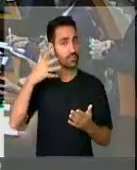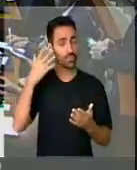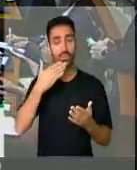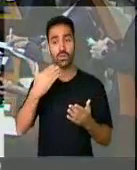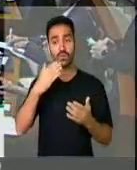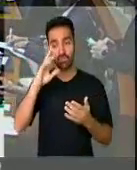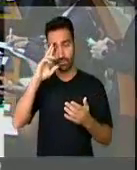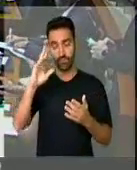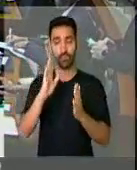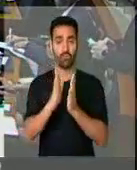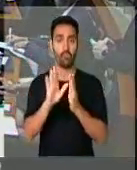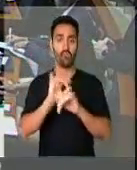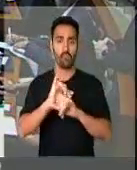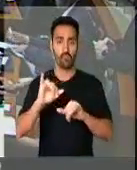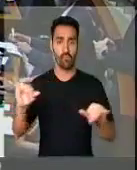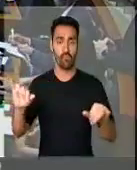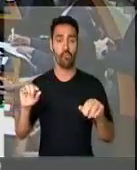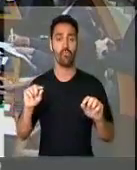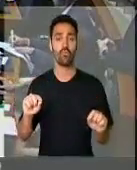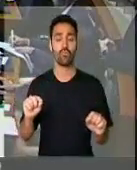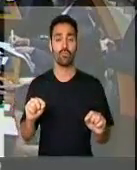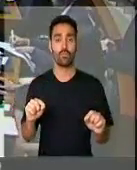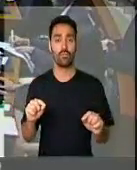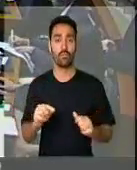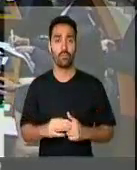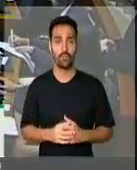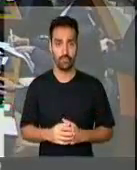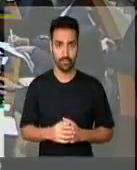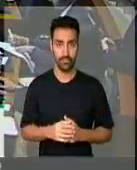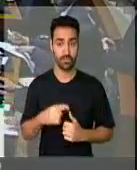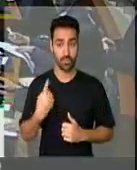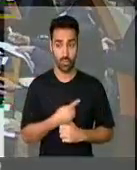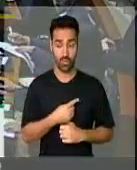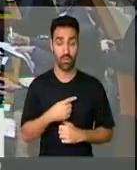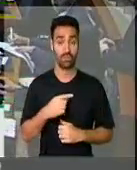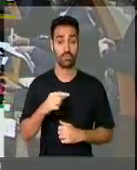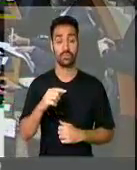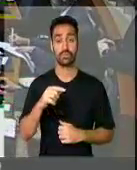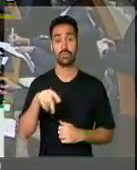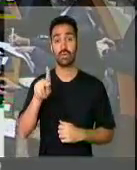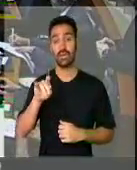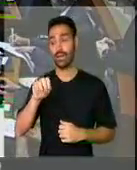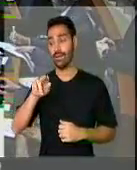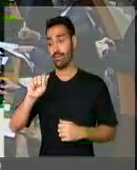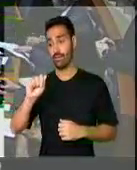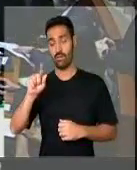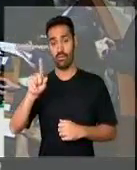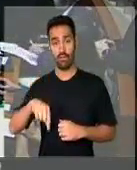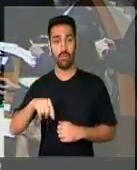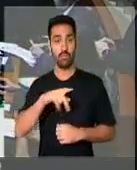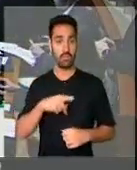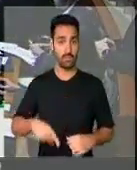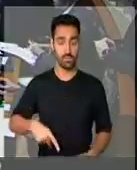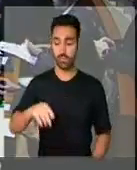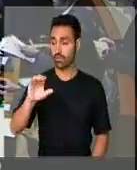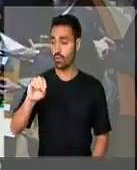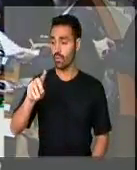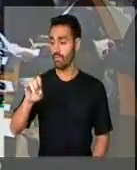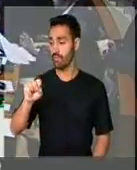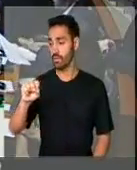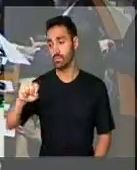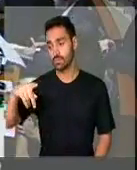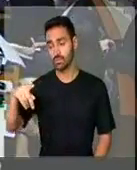pedi a Vossa Excelência dessa divulgação, registra que a nossa querida Kênia, presidente da Codevas, Marivaldo,